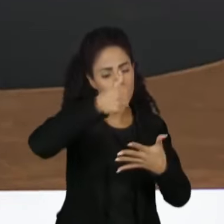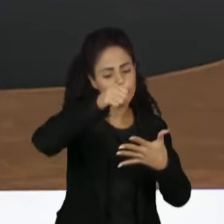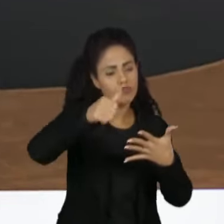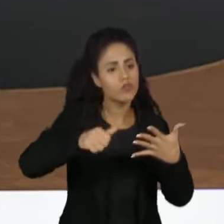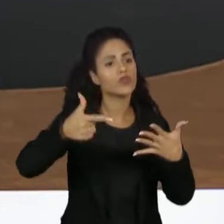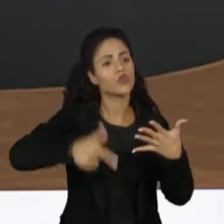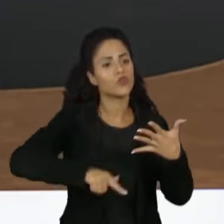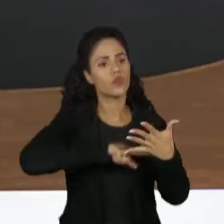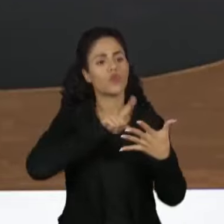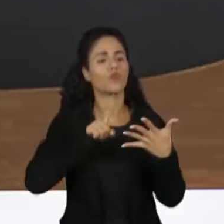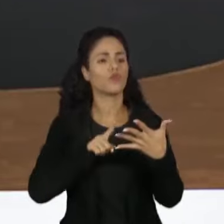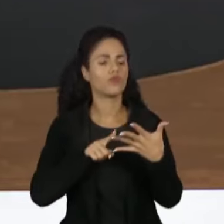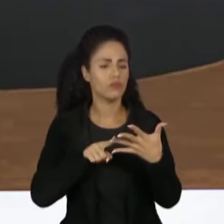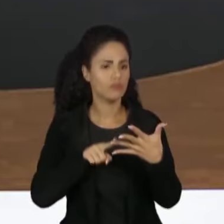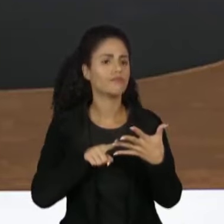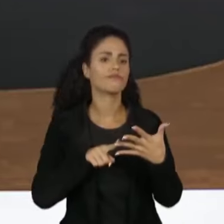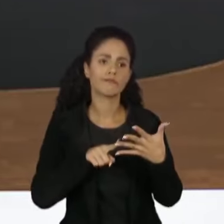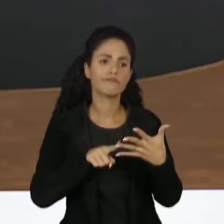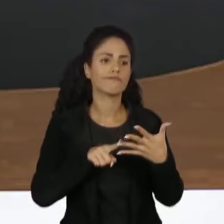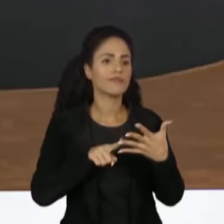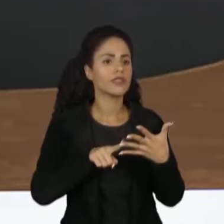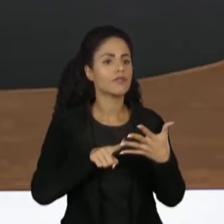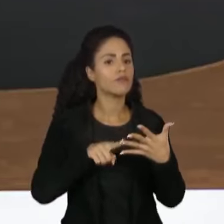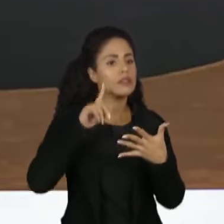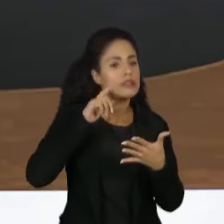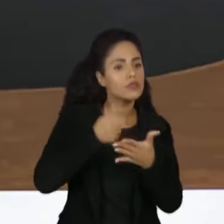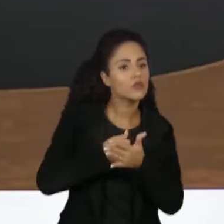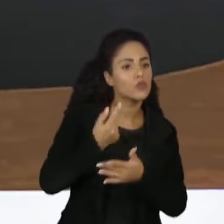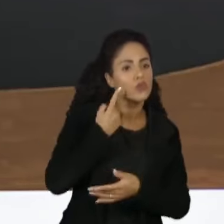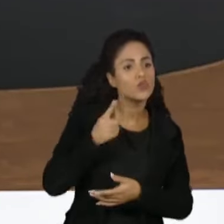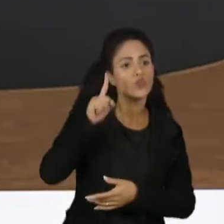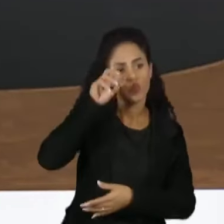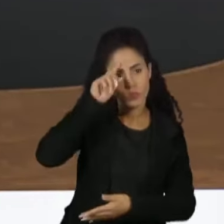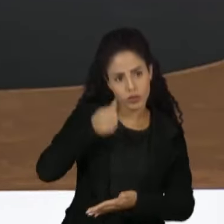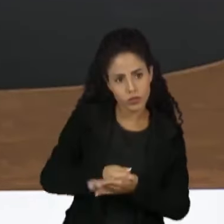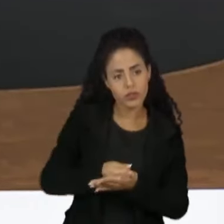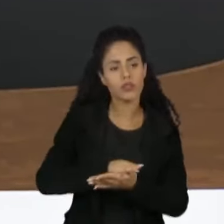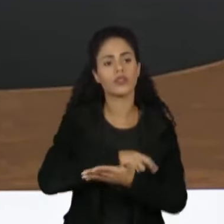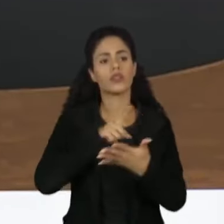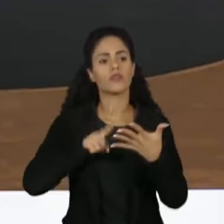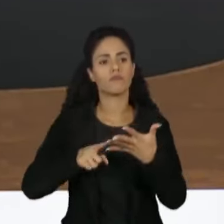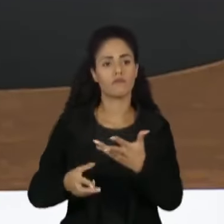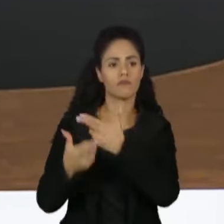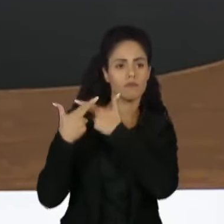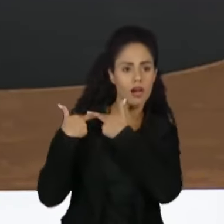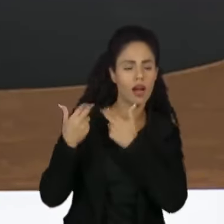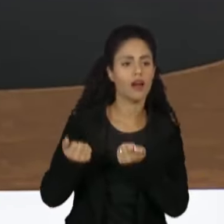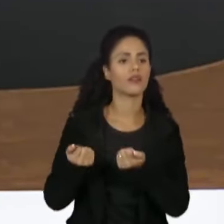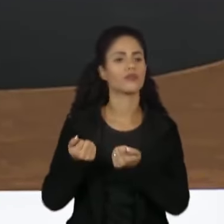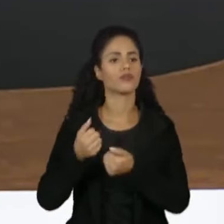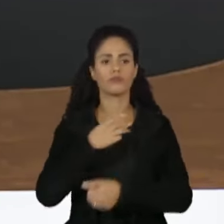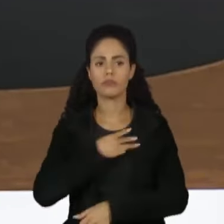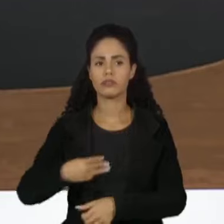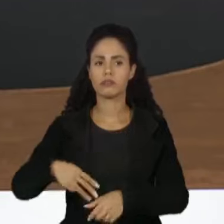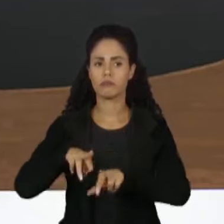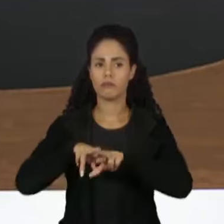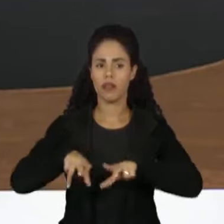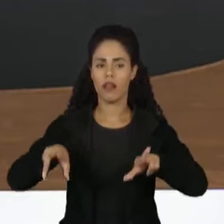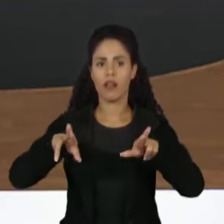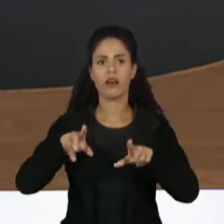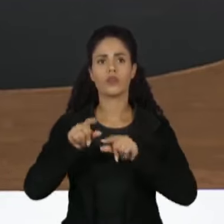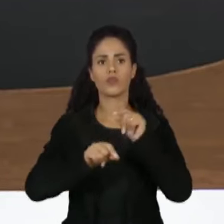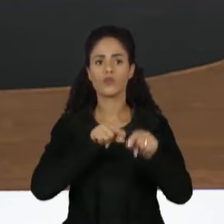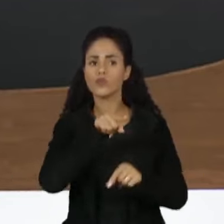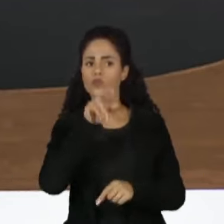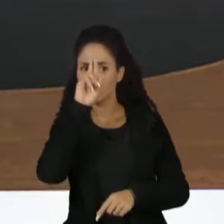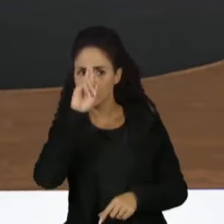decisões, possibilidade de o Congresso ter a palavra final em decisões, de instituição de mandatos para ministros, essas dedos na ferida que o